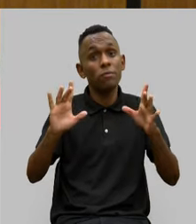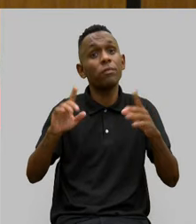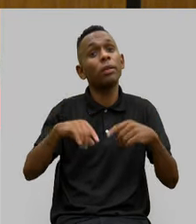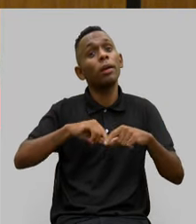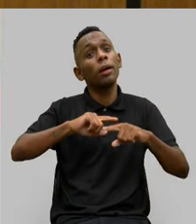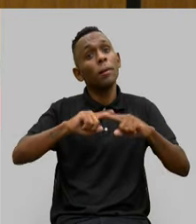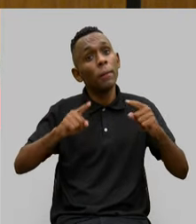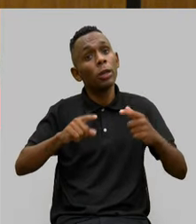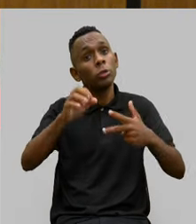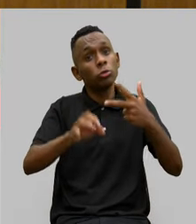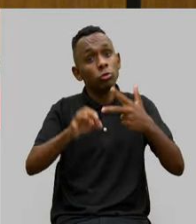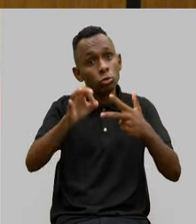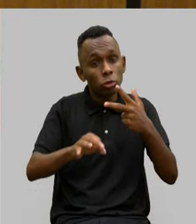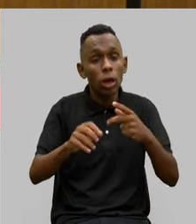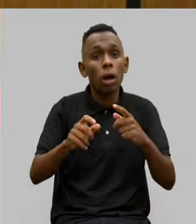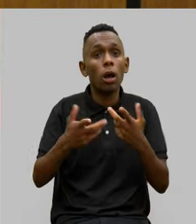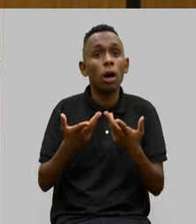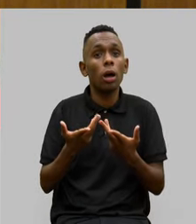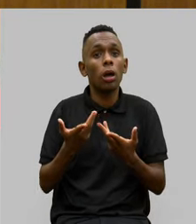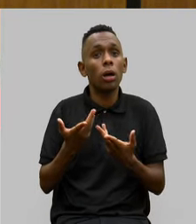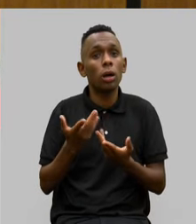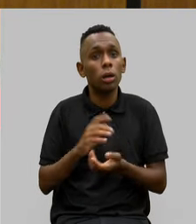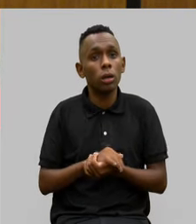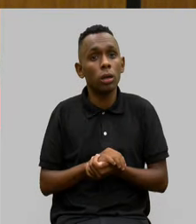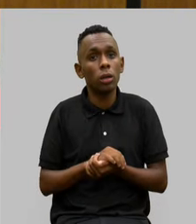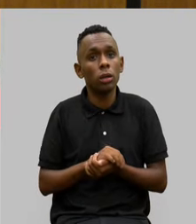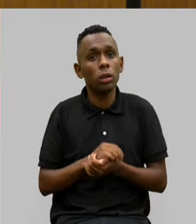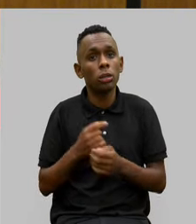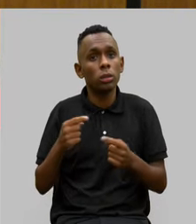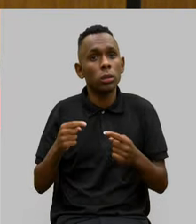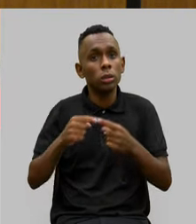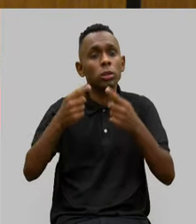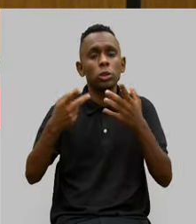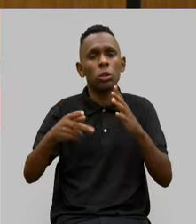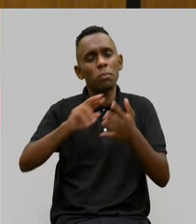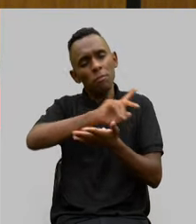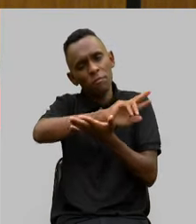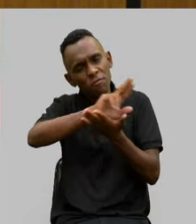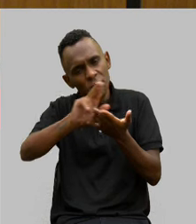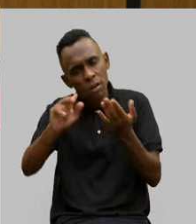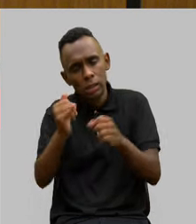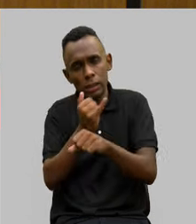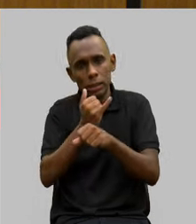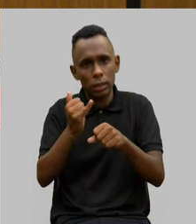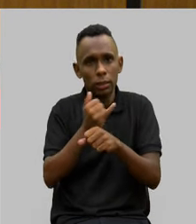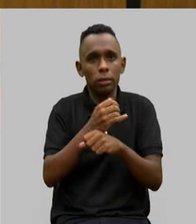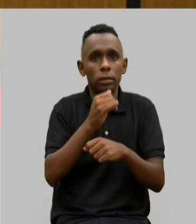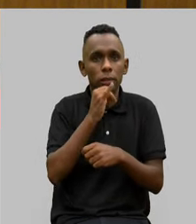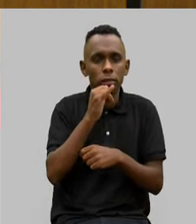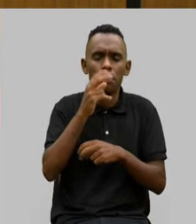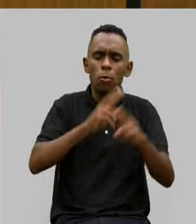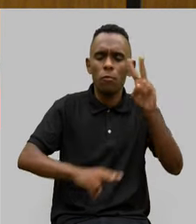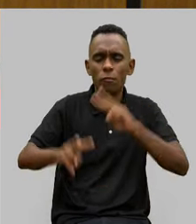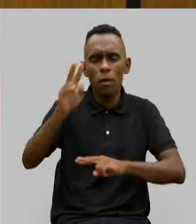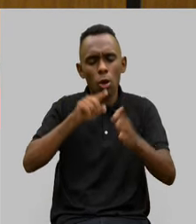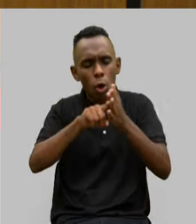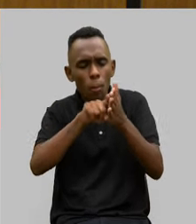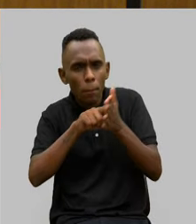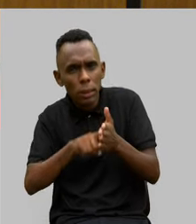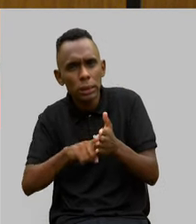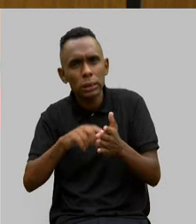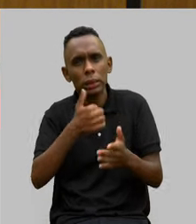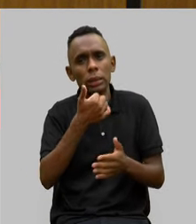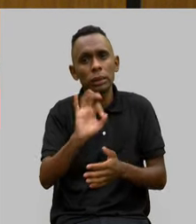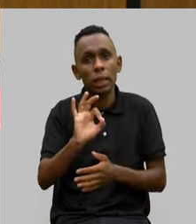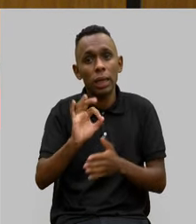faz eh de maneiras das mais diversas Possíveis quando eu fiz a análise eu fiz análise de 10